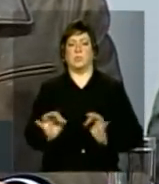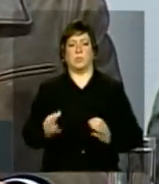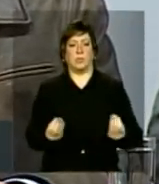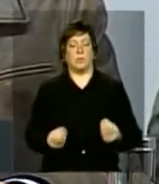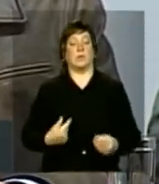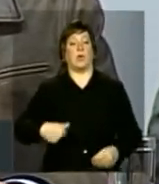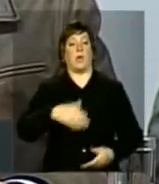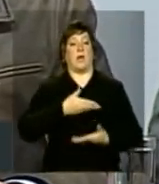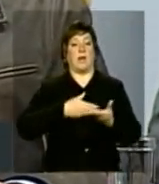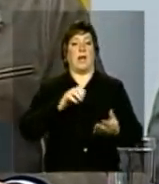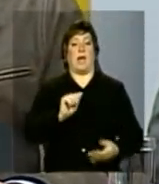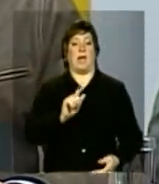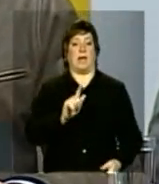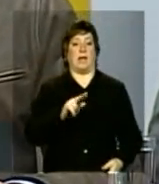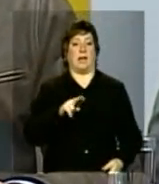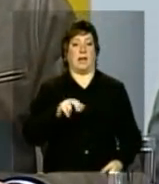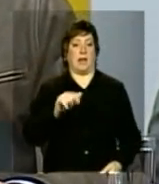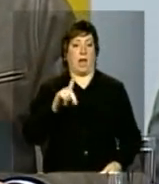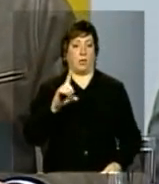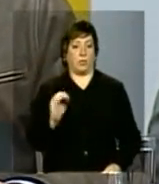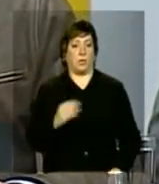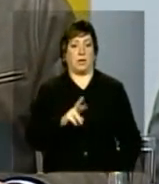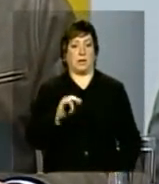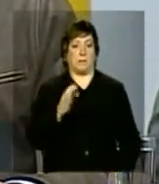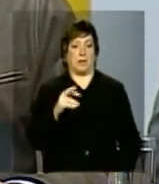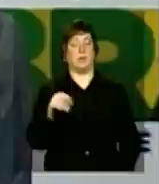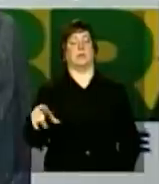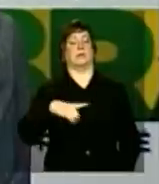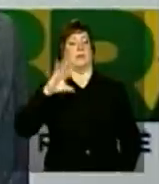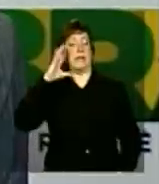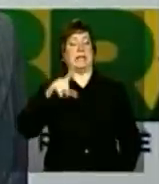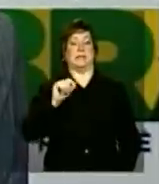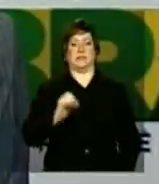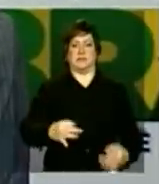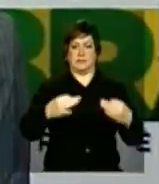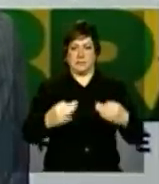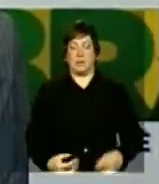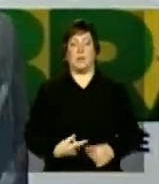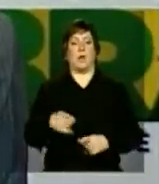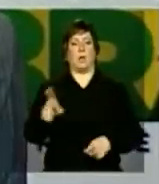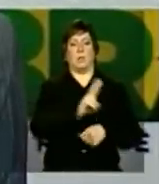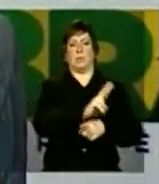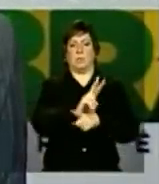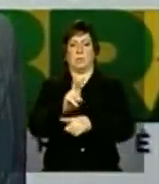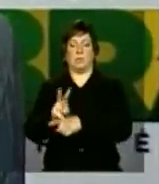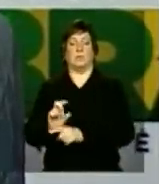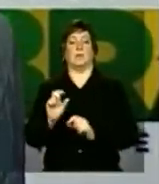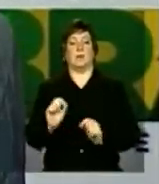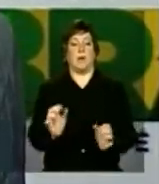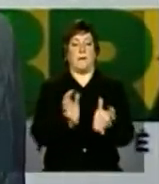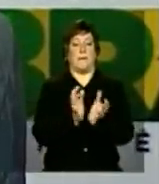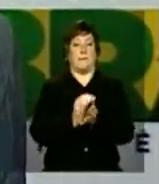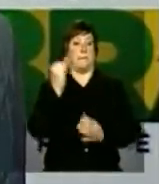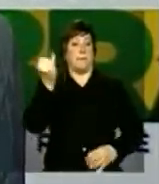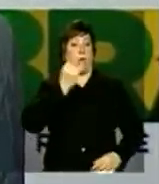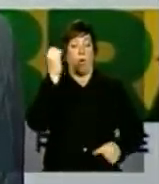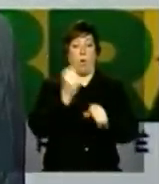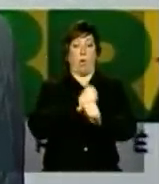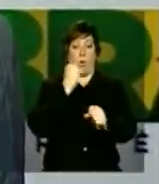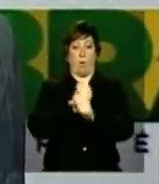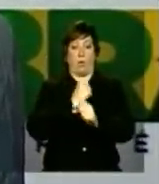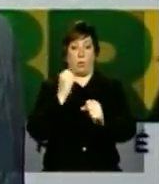companheiro Agnaldo Ribeiro que também tem uma missão decisiva já que cuida de parte importante das obras de